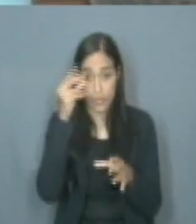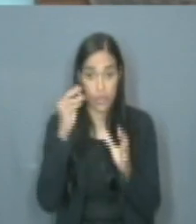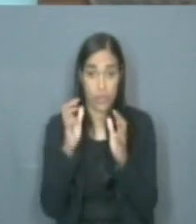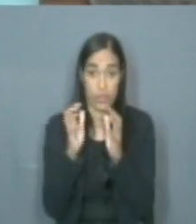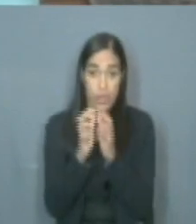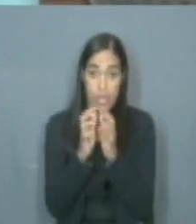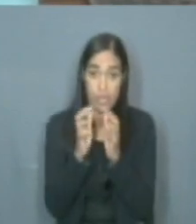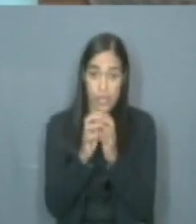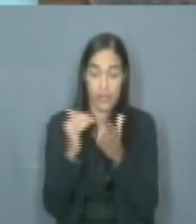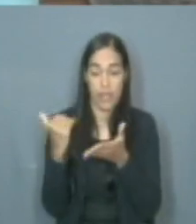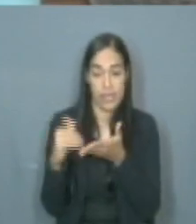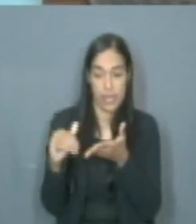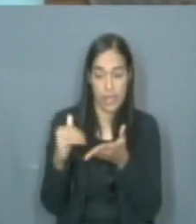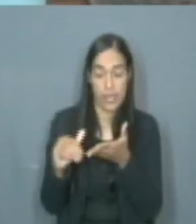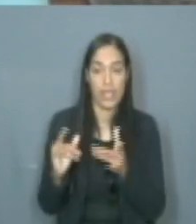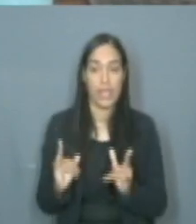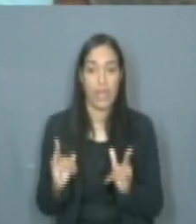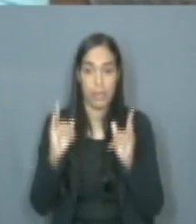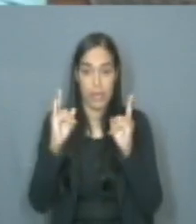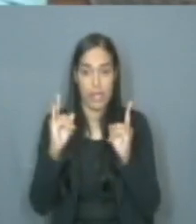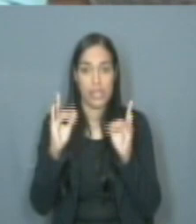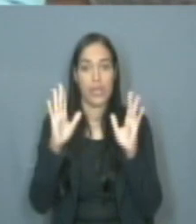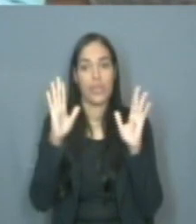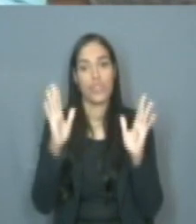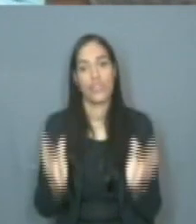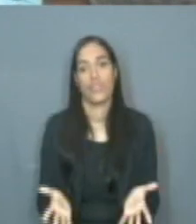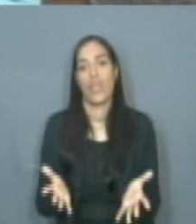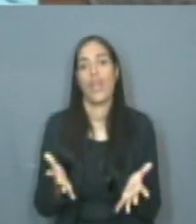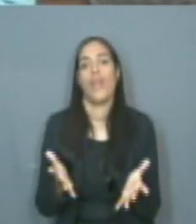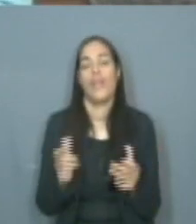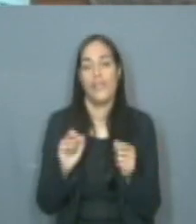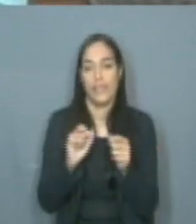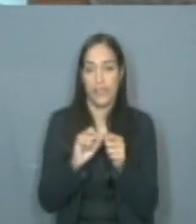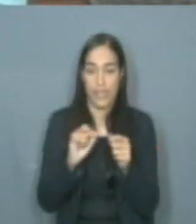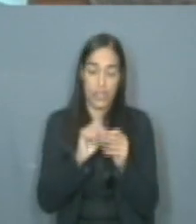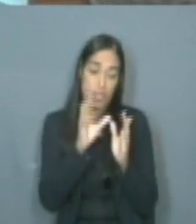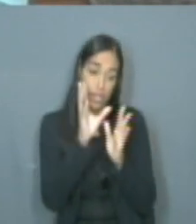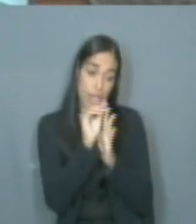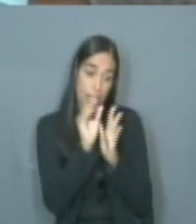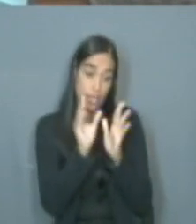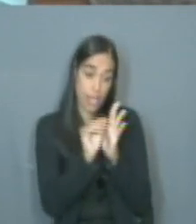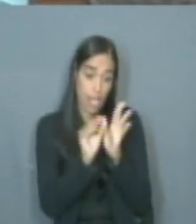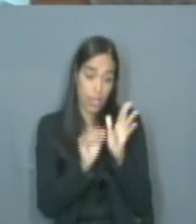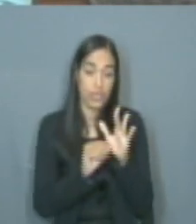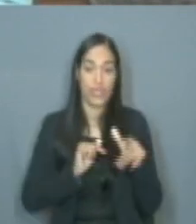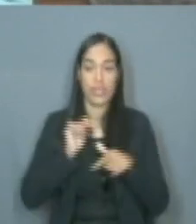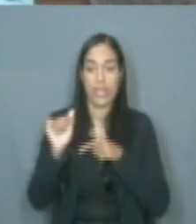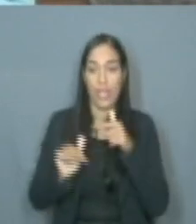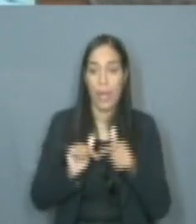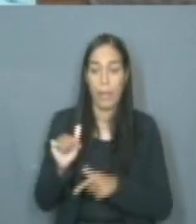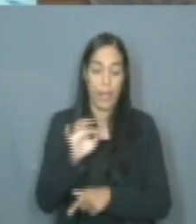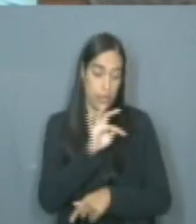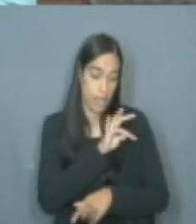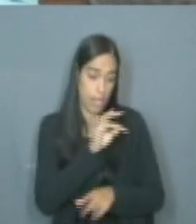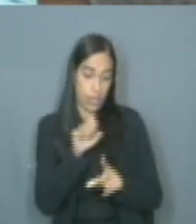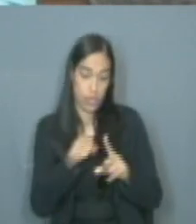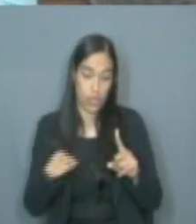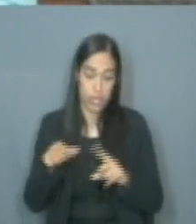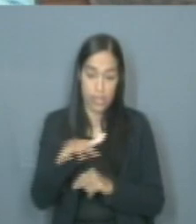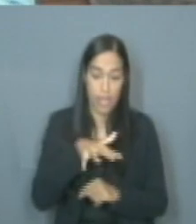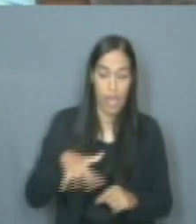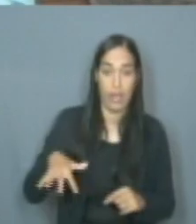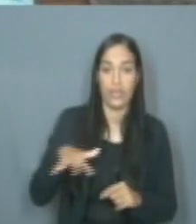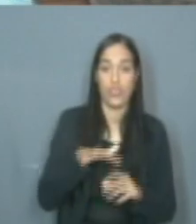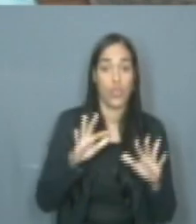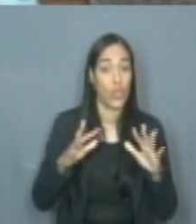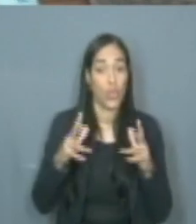Recife, através da Secretaria de Habitação, já vem realizando os cadastros através de trabalhos técnicos sociais, com todas